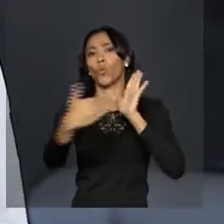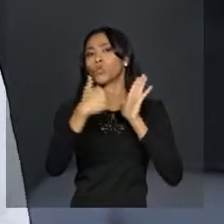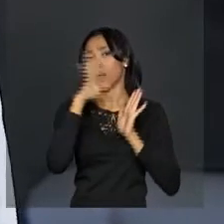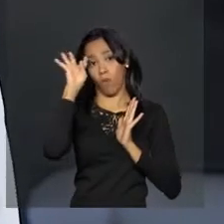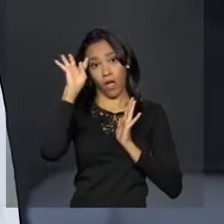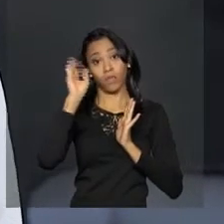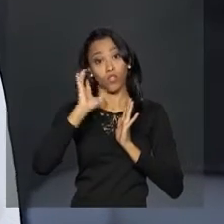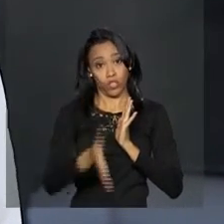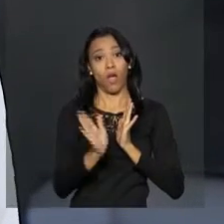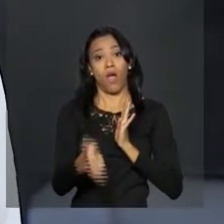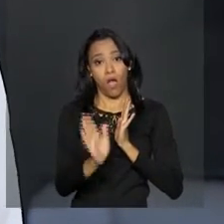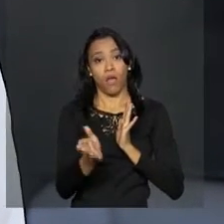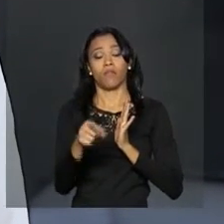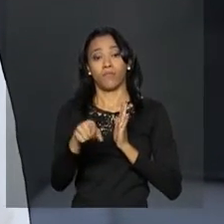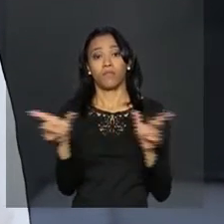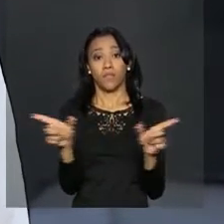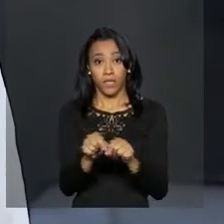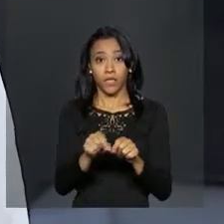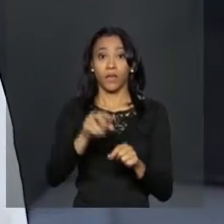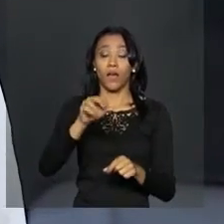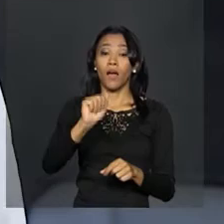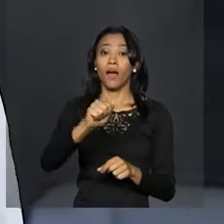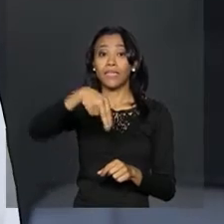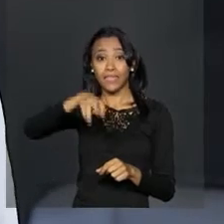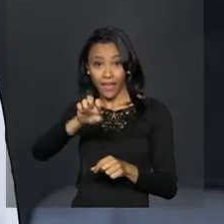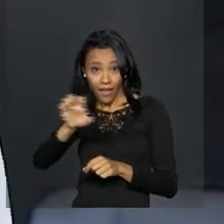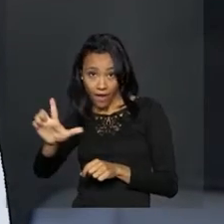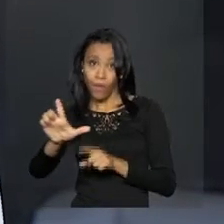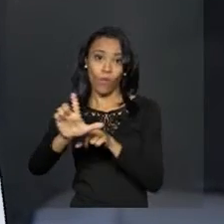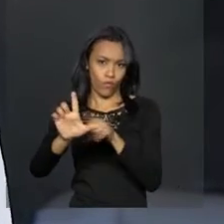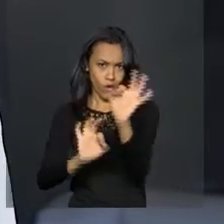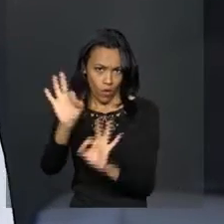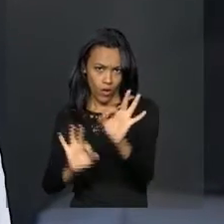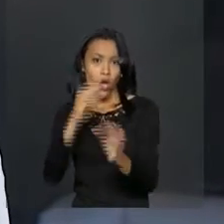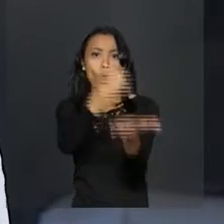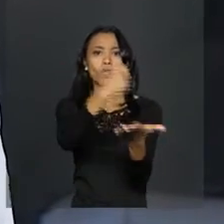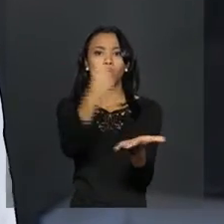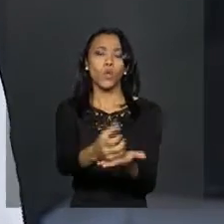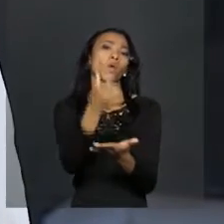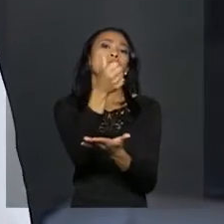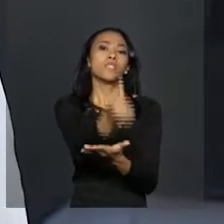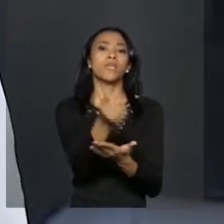leilão, realizado pela Agência Nacional de Energia Elétrica, a ANEEL, contratou